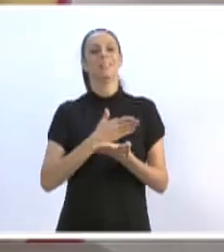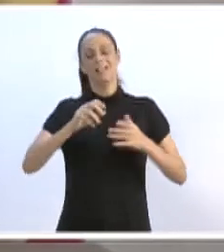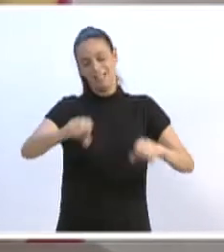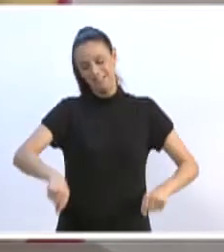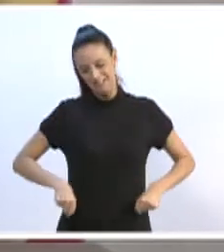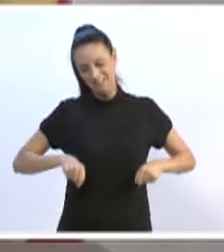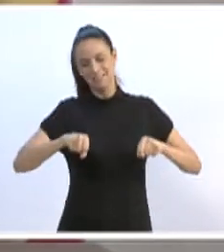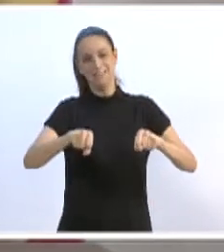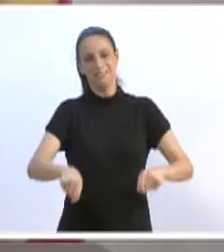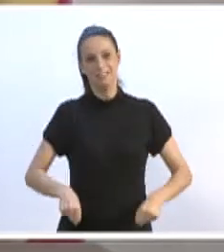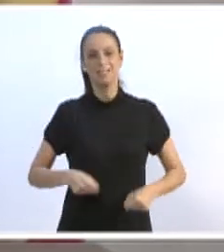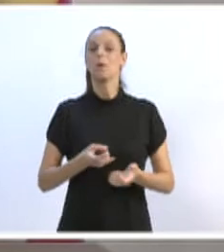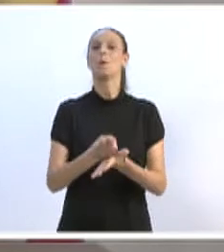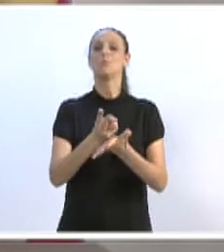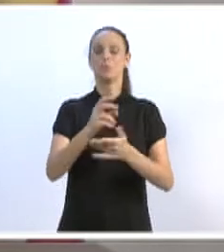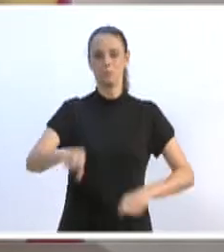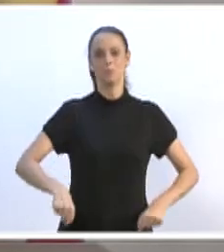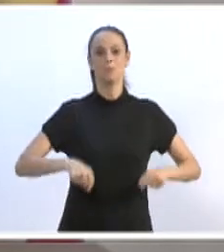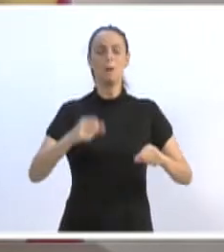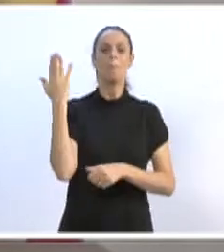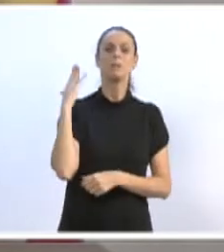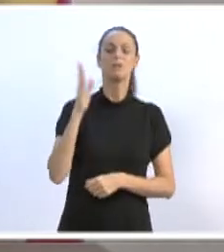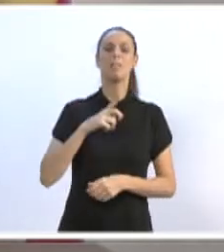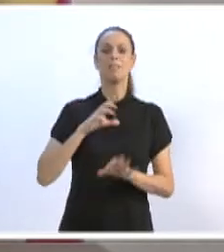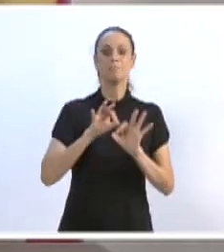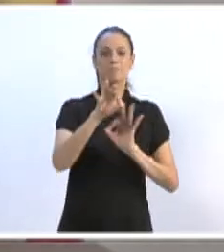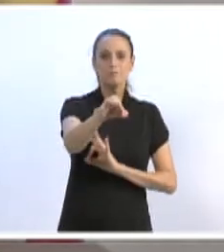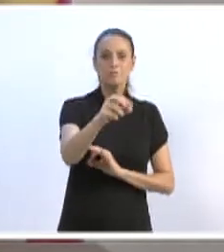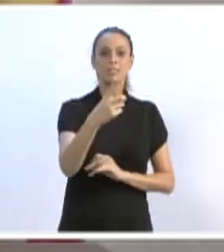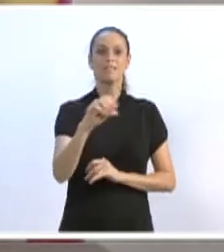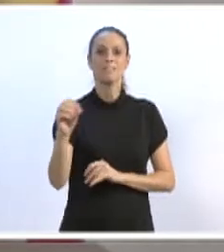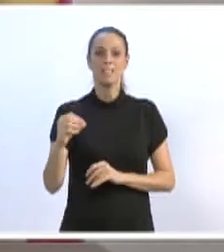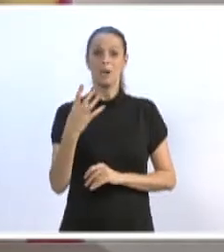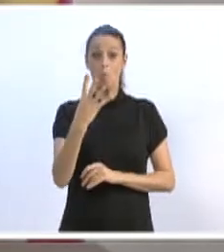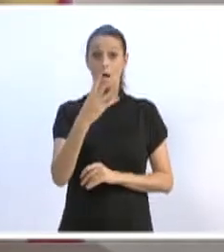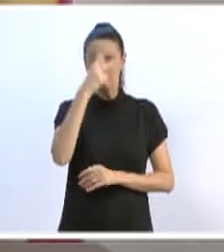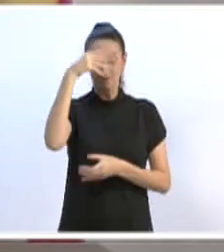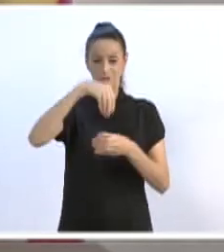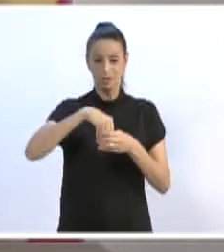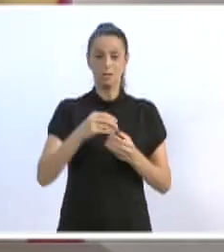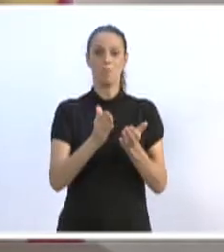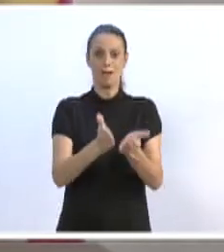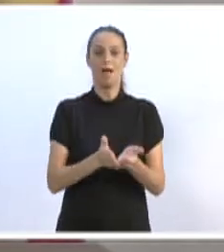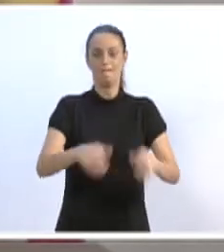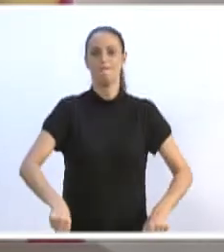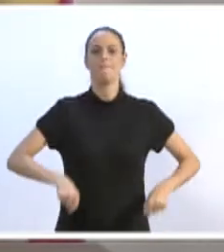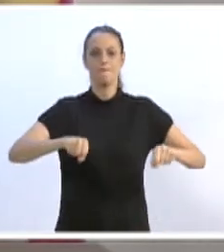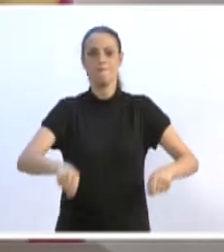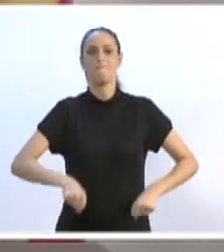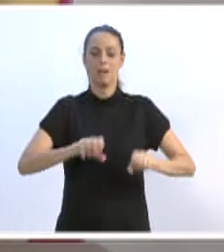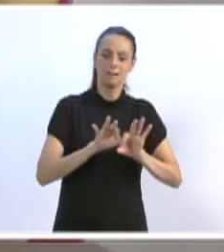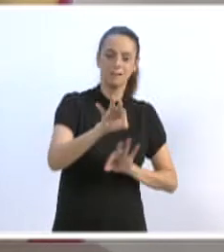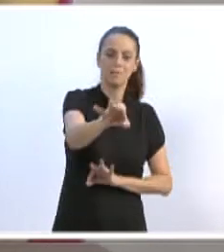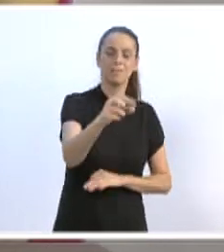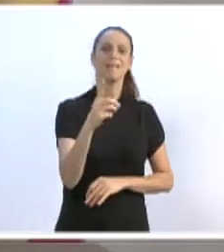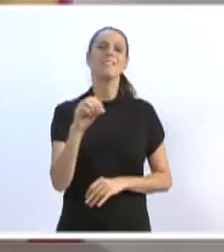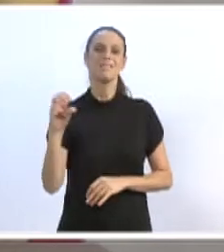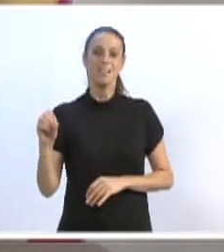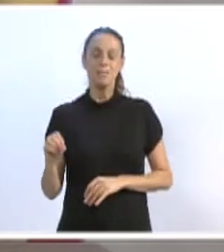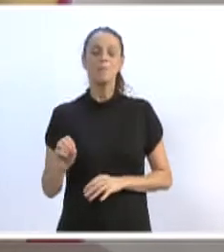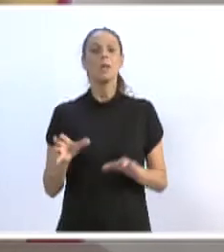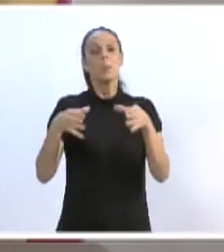enfrentando dificuldades, porque remam num rio e não é fácil remar aqui nesse rio. Eu fui remador, nunca tive um grande destaque nas competições,